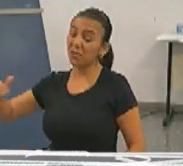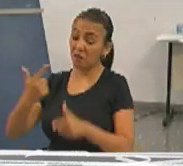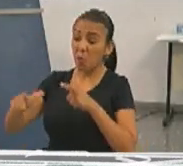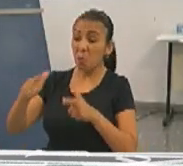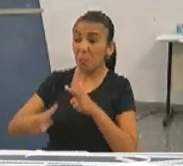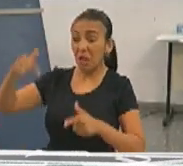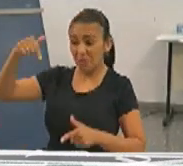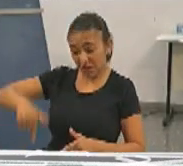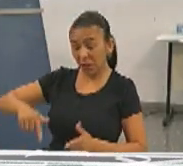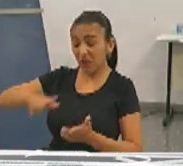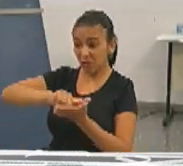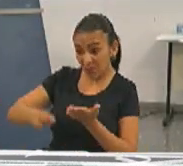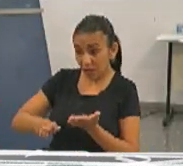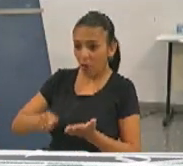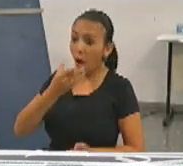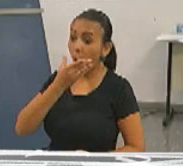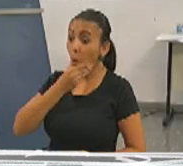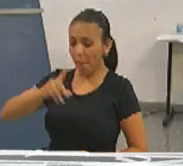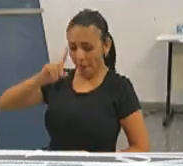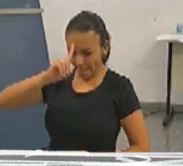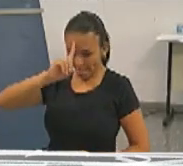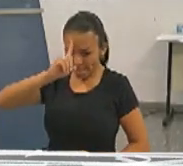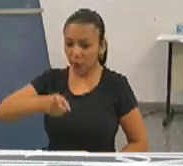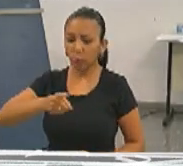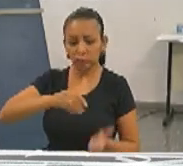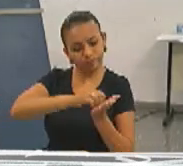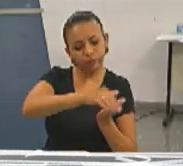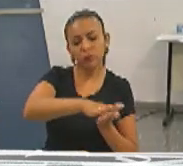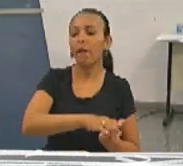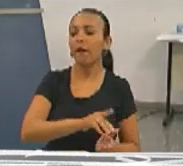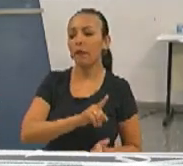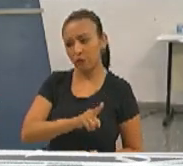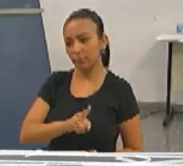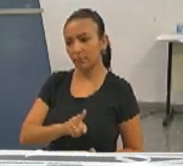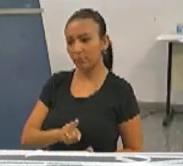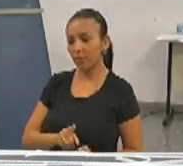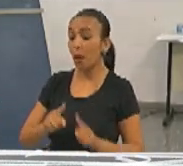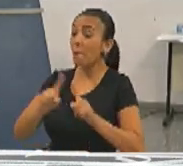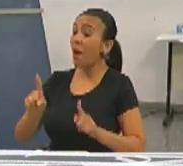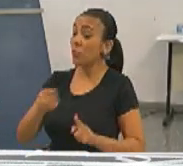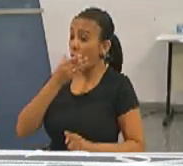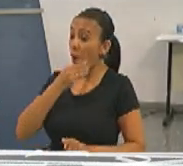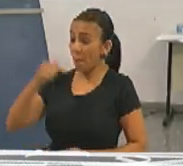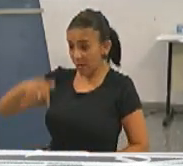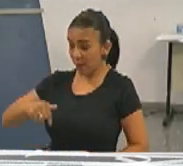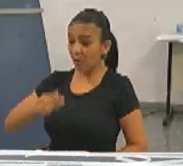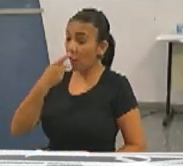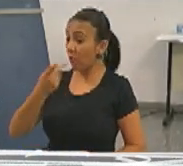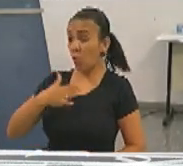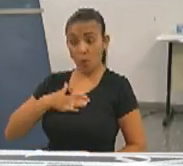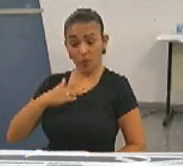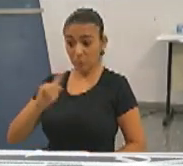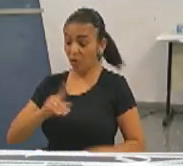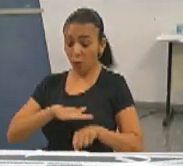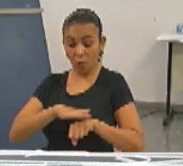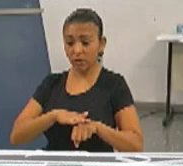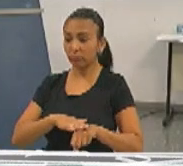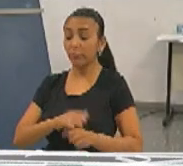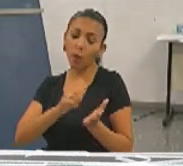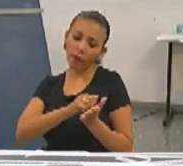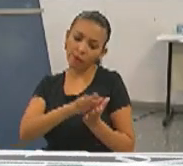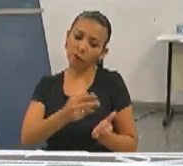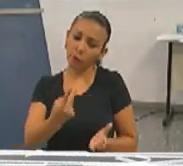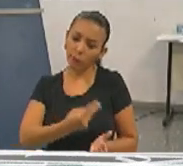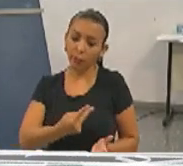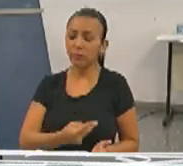ensino. E o general mandou ele exonerar. Ele, sem falar comigo outra vez, e exonerou os dois. E a